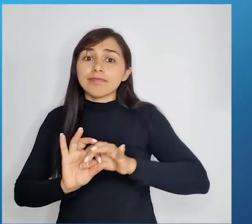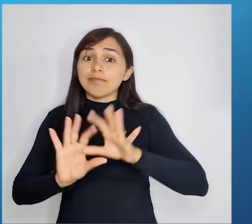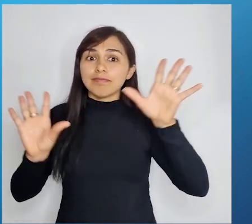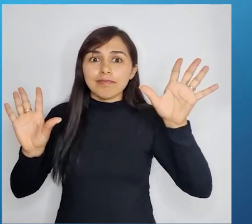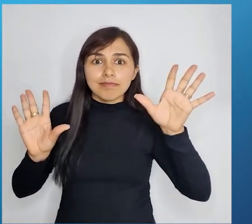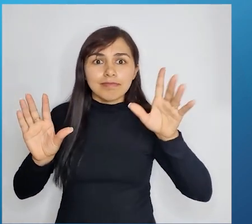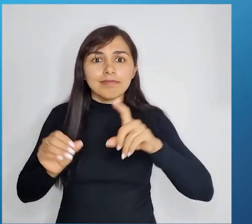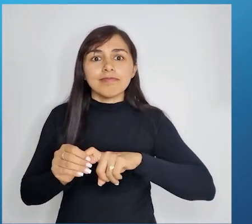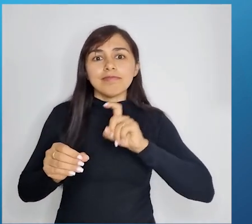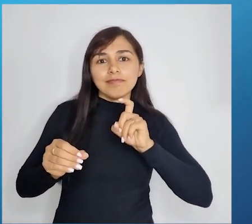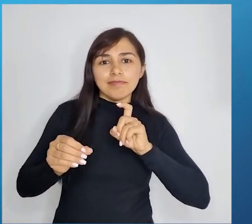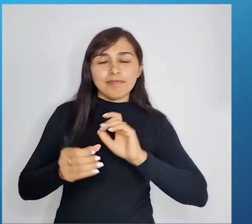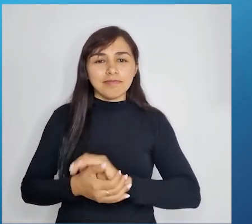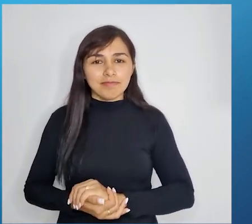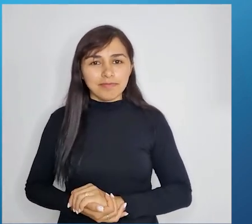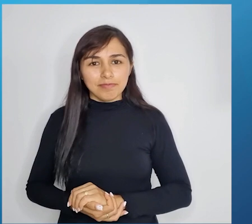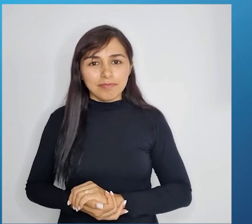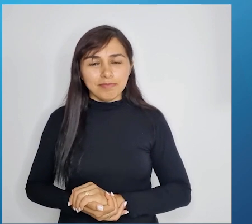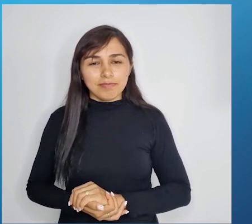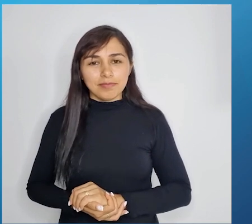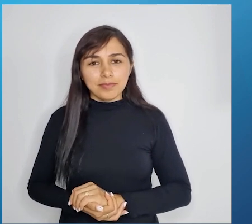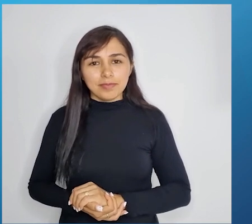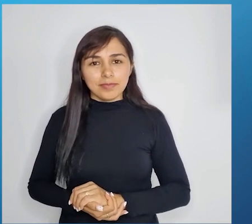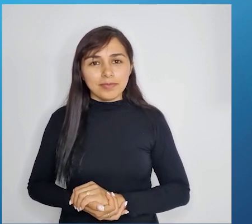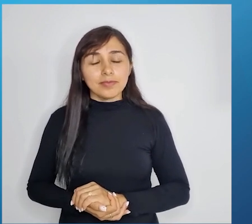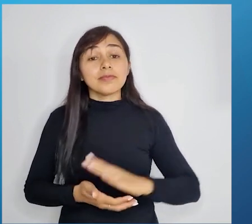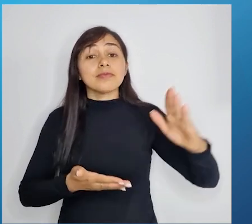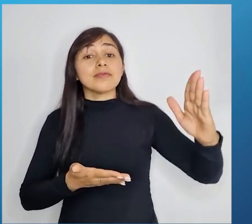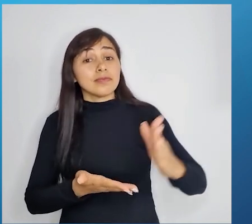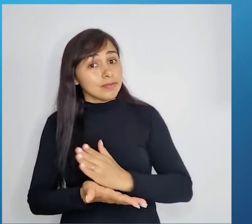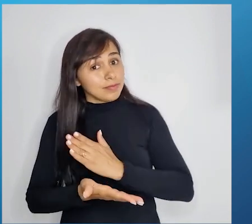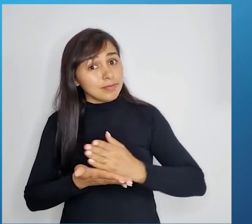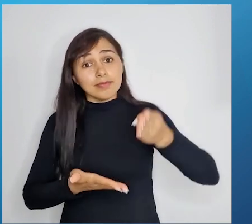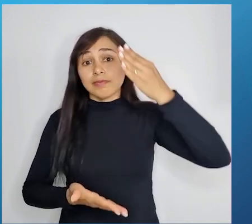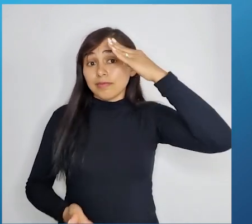de uma arte mais livre, mais espontânea e mais autêntica.